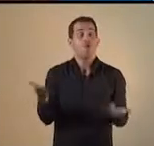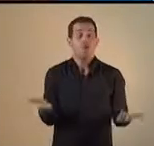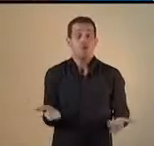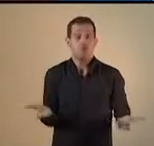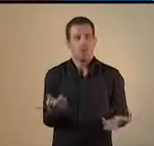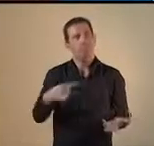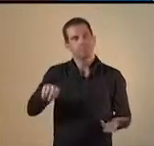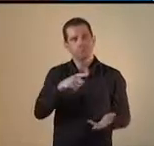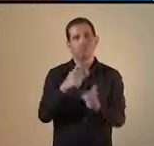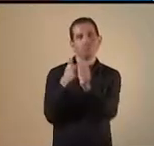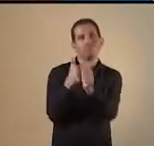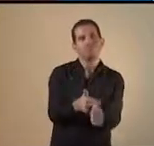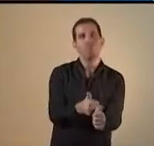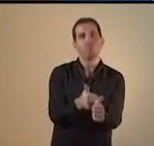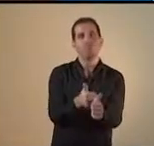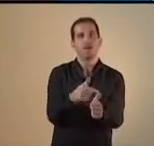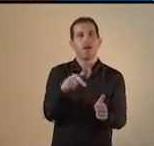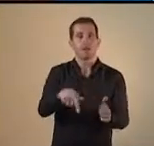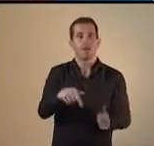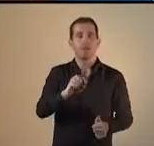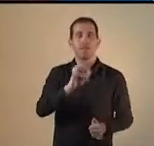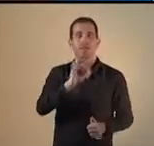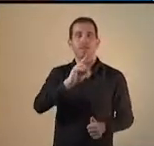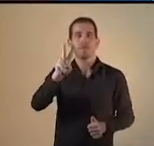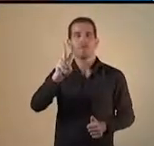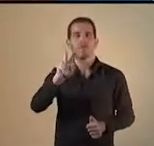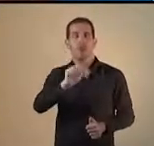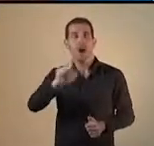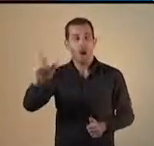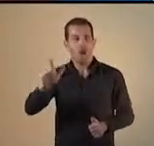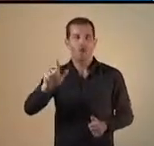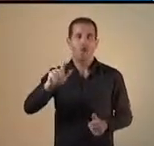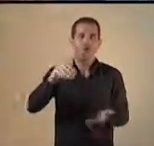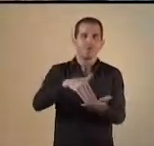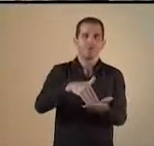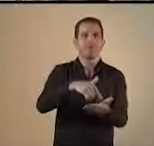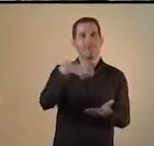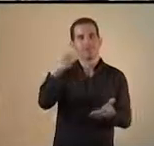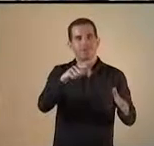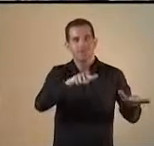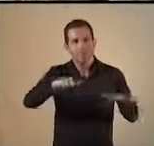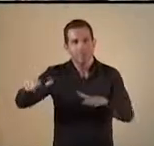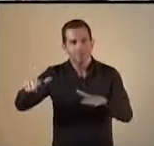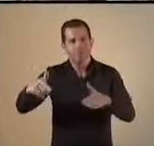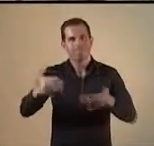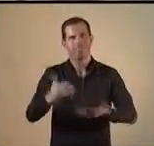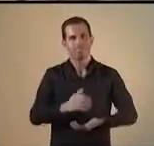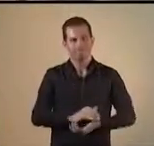Você continua com a gente na programação da TVA. Até a semana que vem.